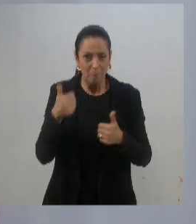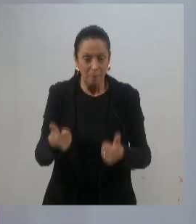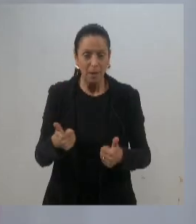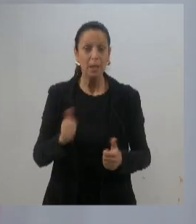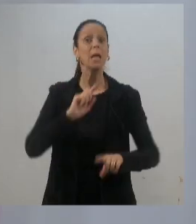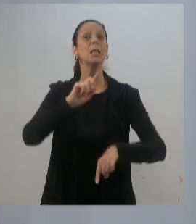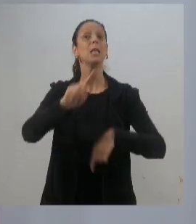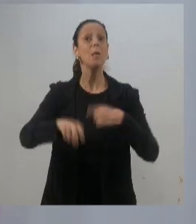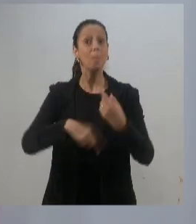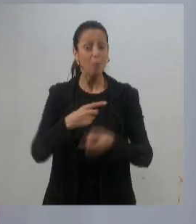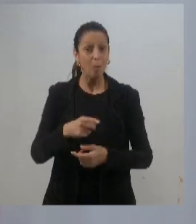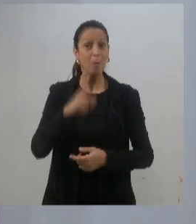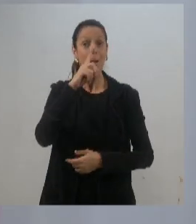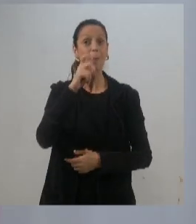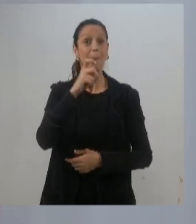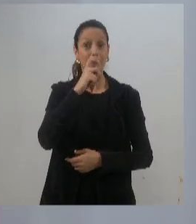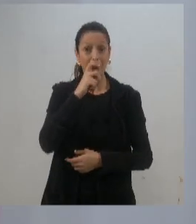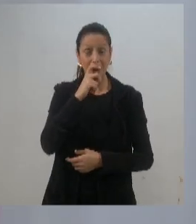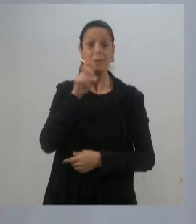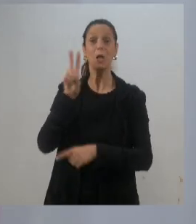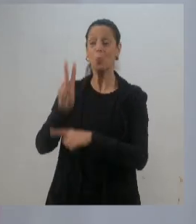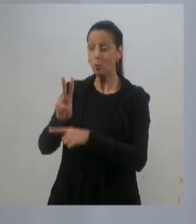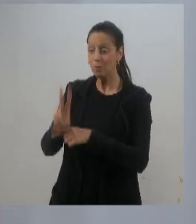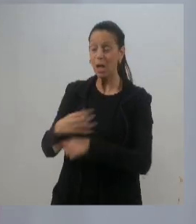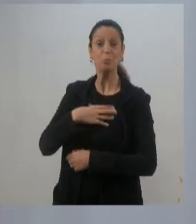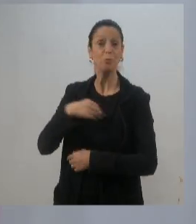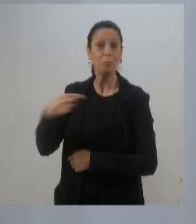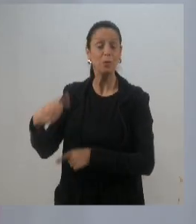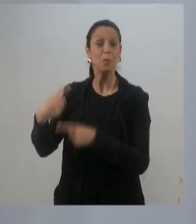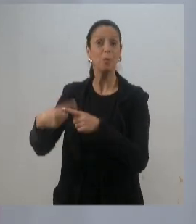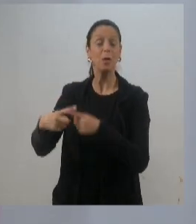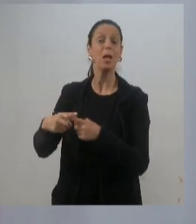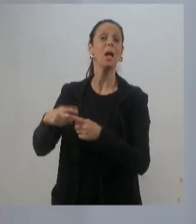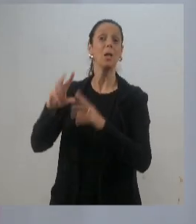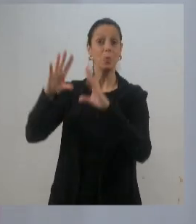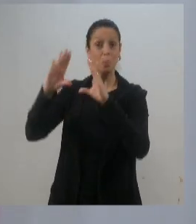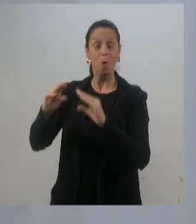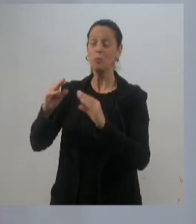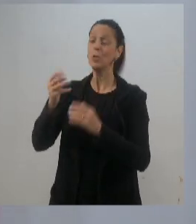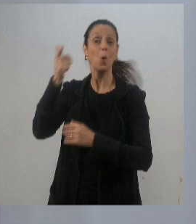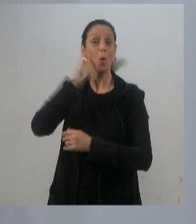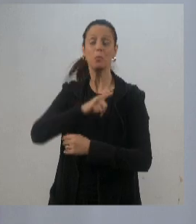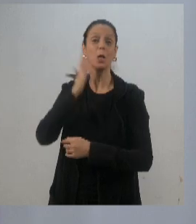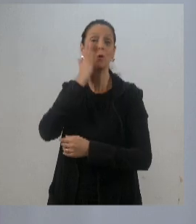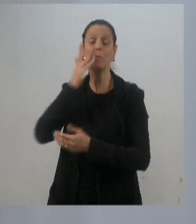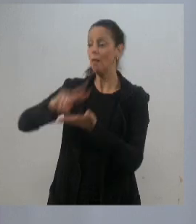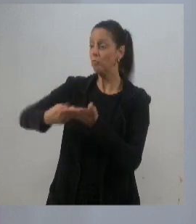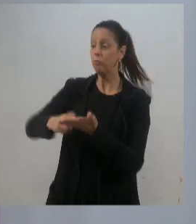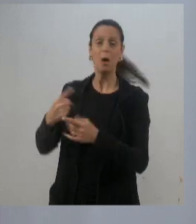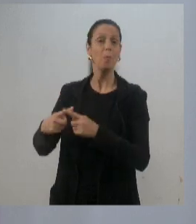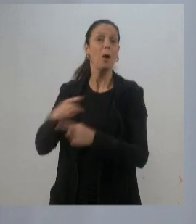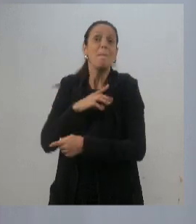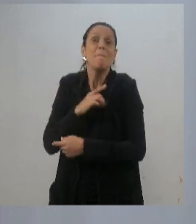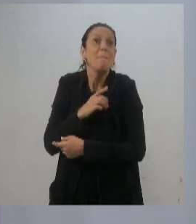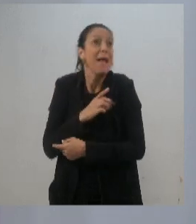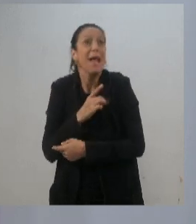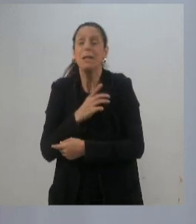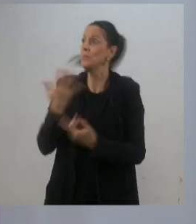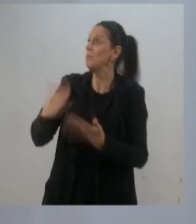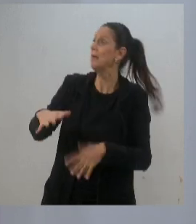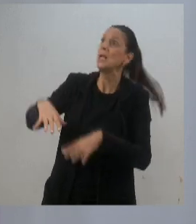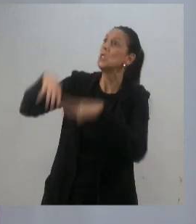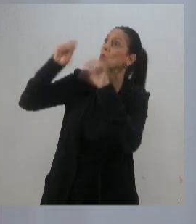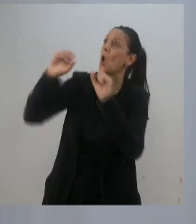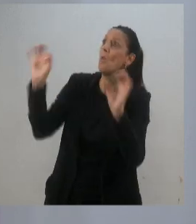que lidem sobre o terror noturno das crianças em casa. Depois os pais que lidem com os medos dos filhos de dormir, inclusive no escuro.